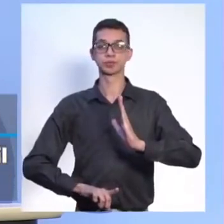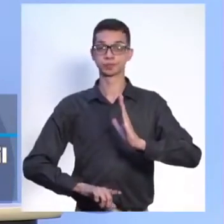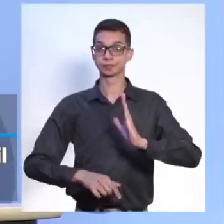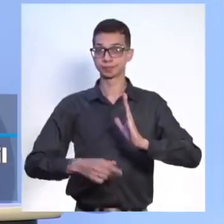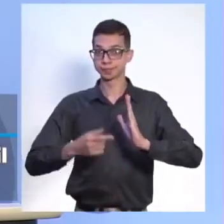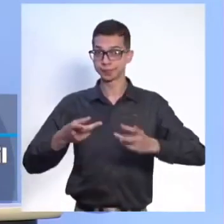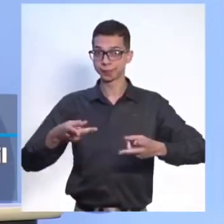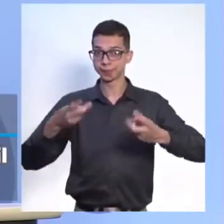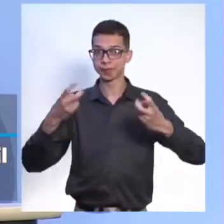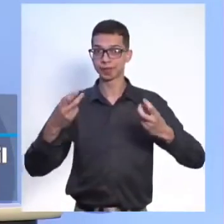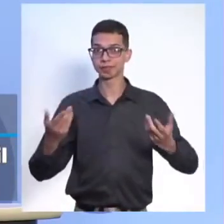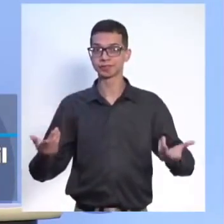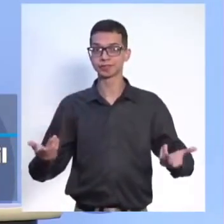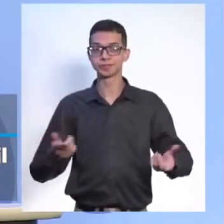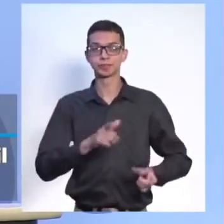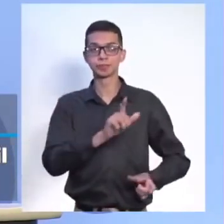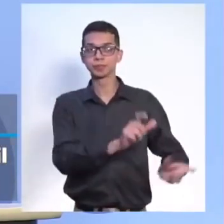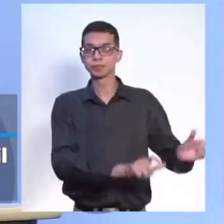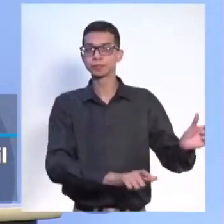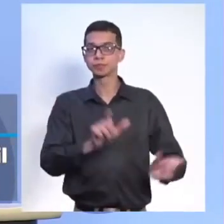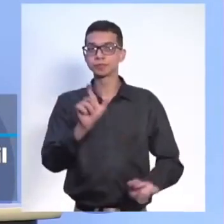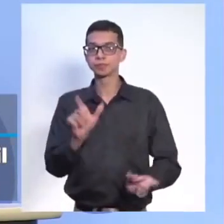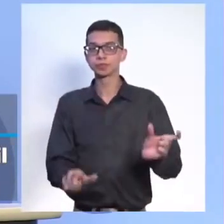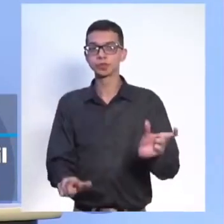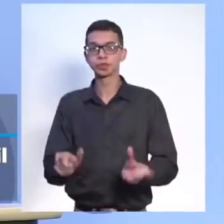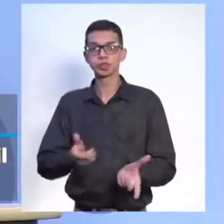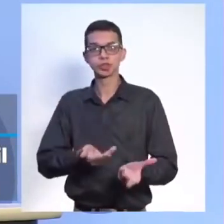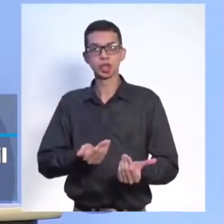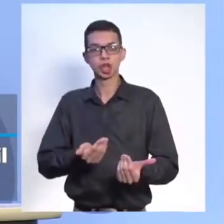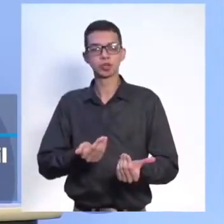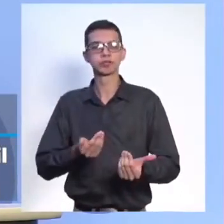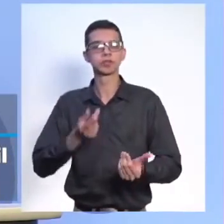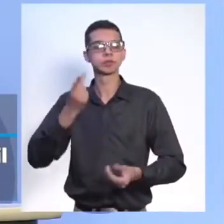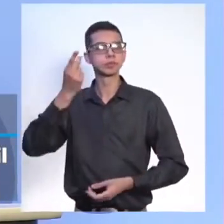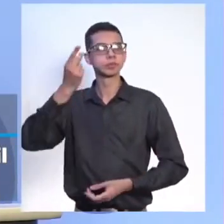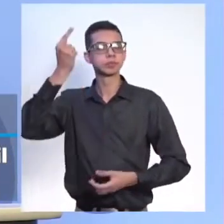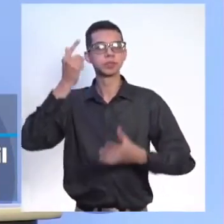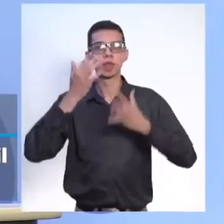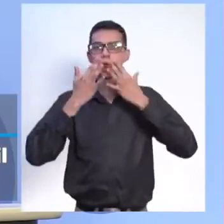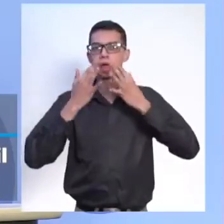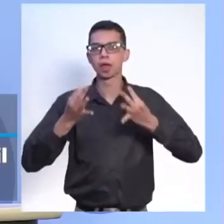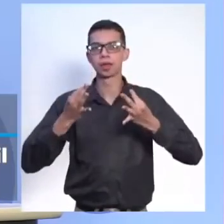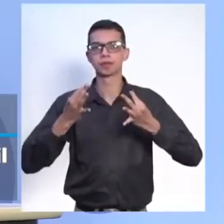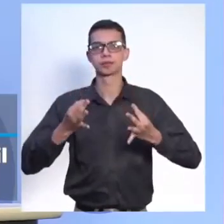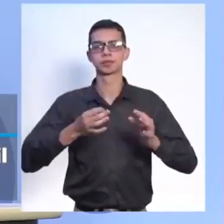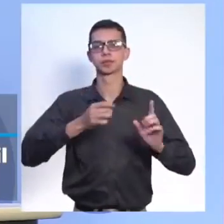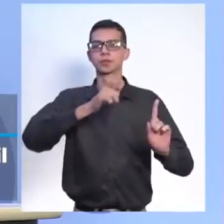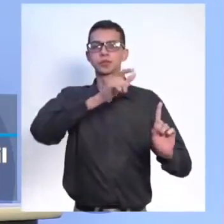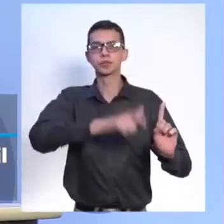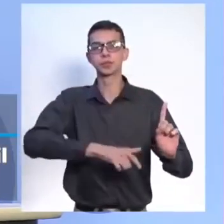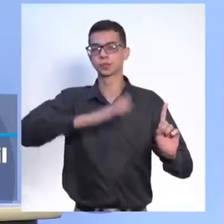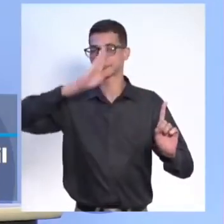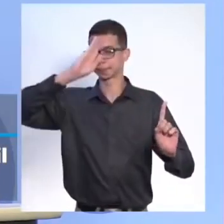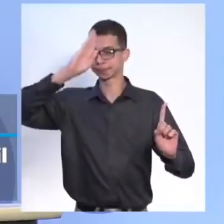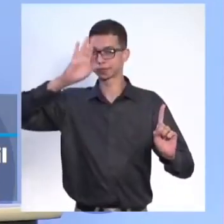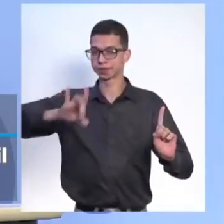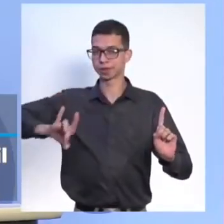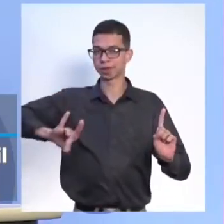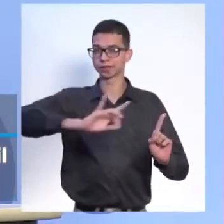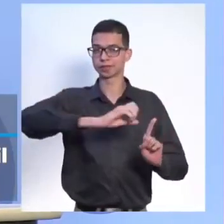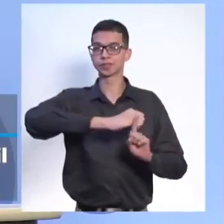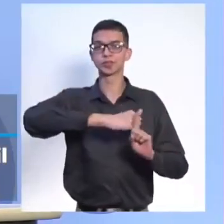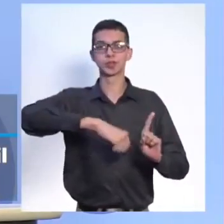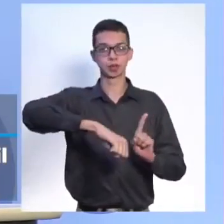como a garotada está ligada aí nesse protagonismo social. Então, é isso mesmo